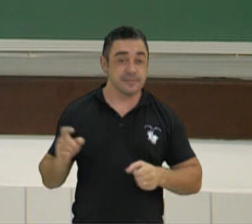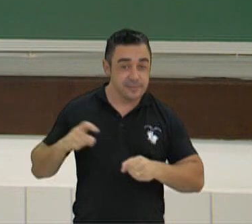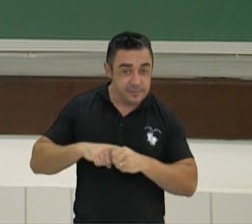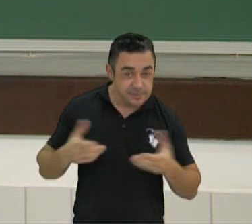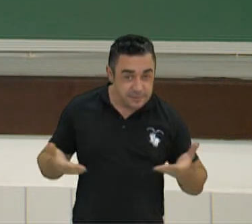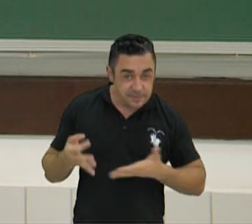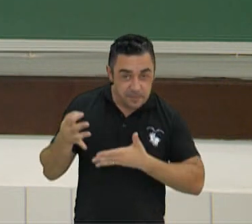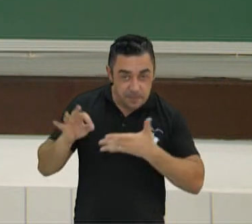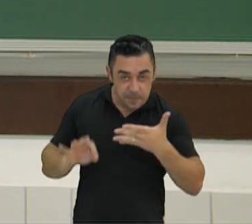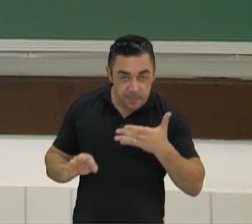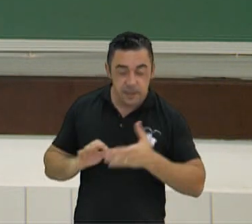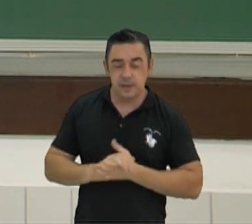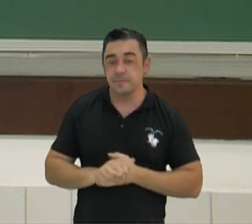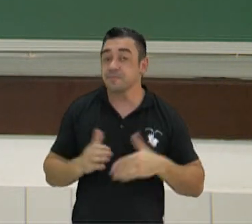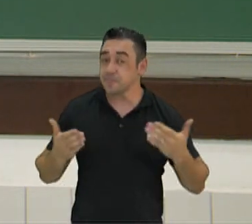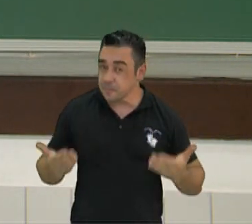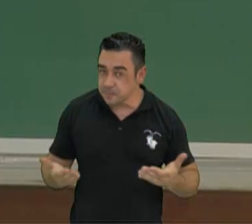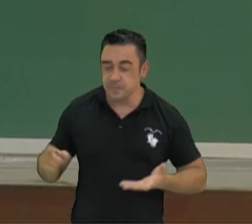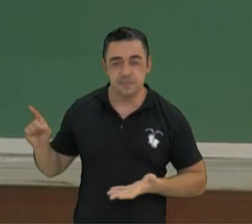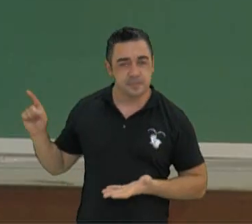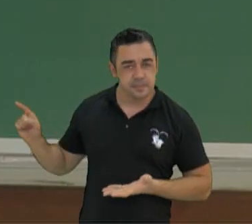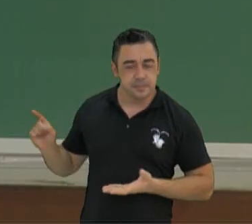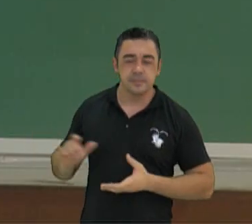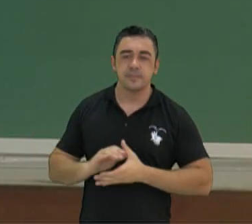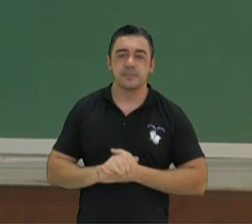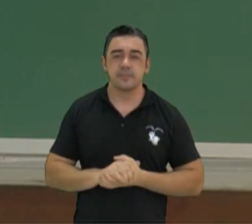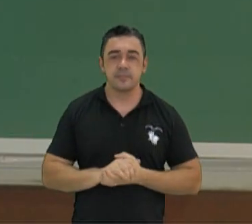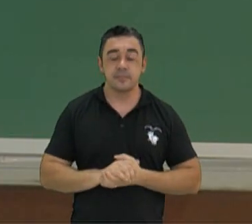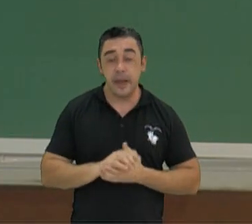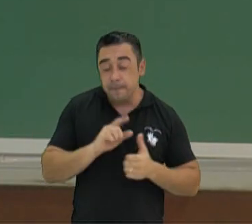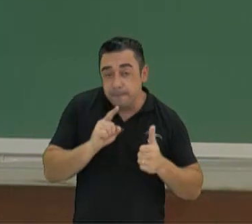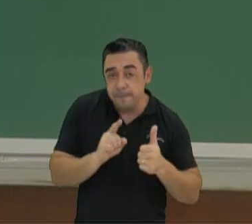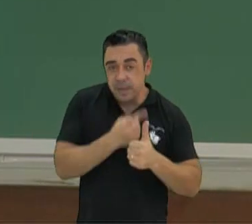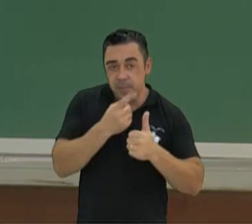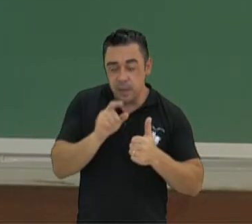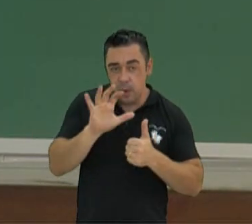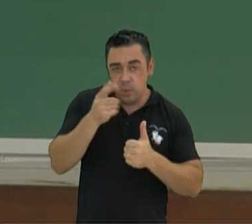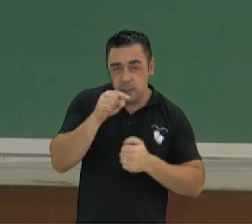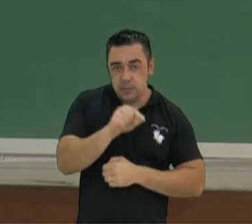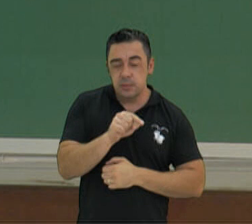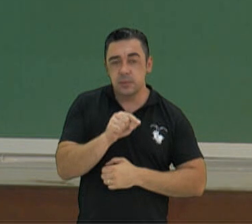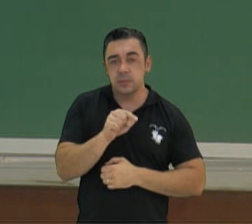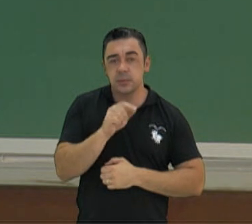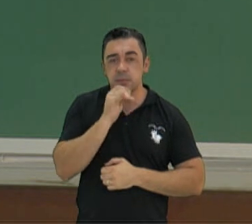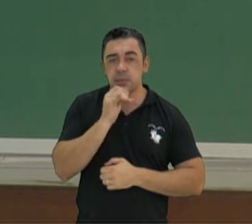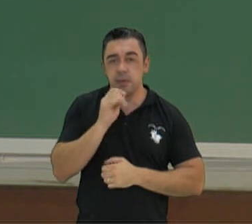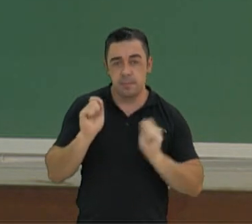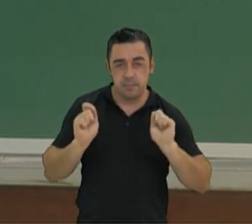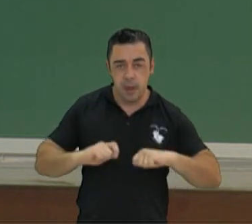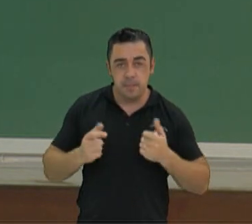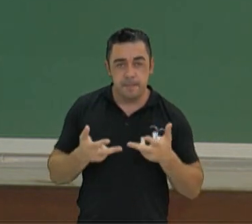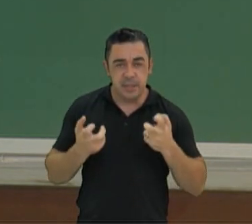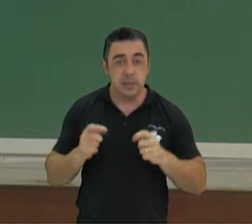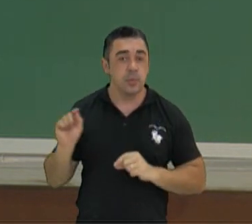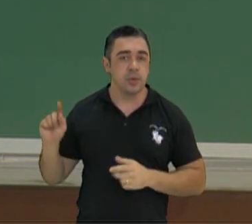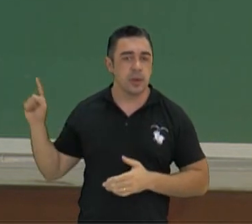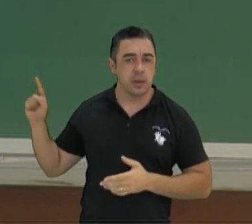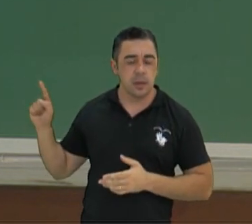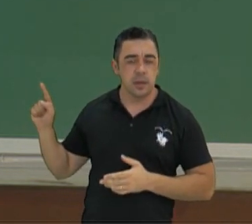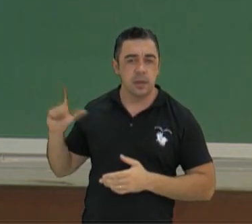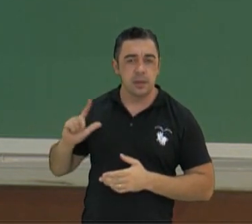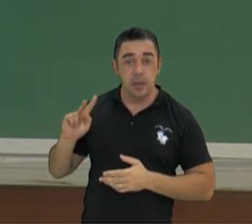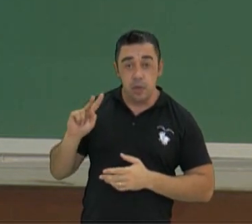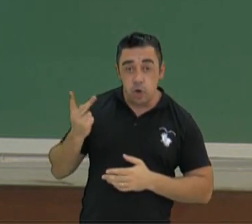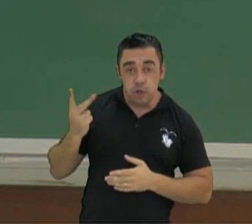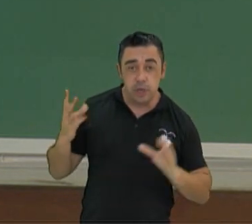Voltamos para a correção. Então, na primeira reação, nós podemos perceber que o hidrogênio